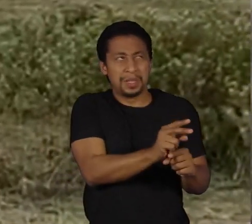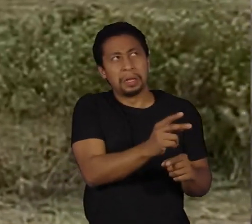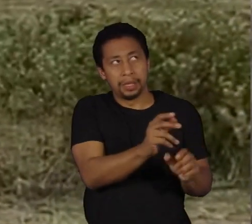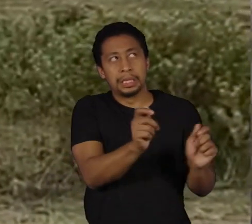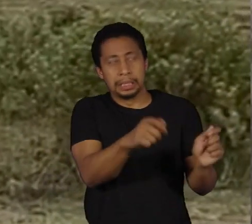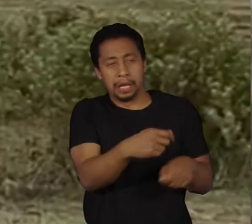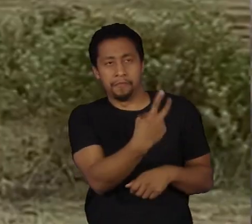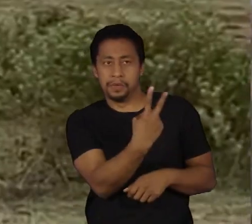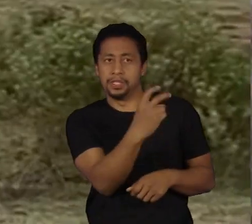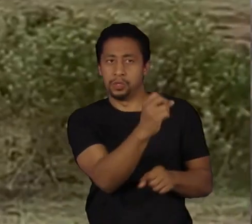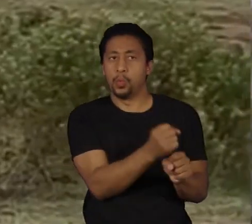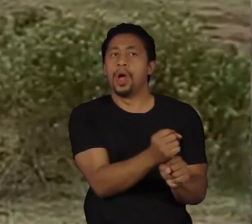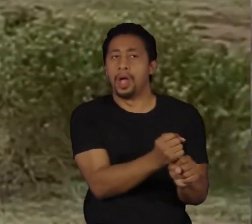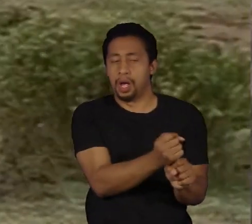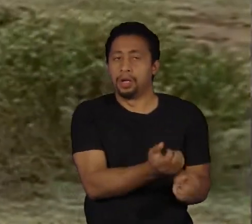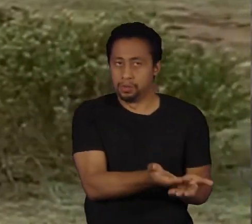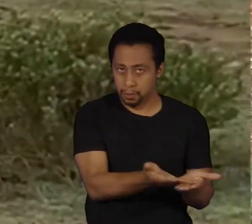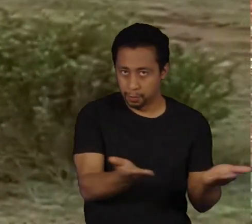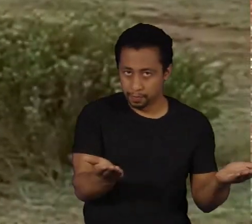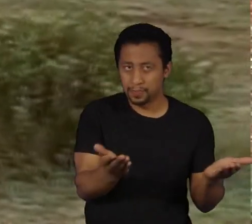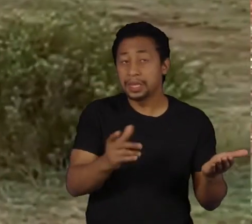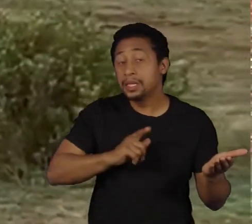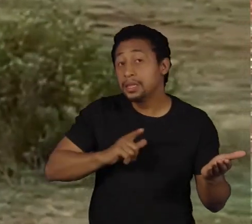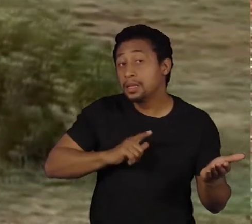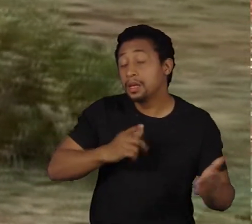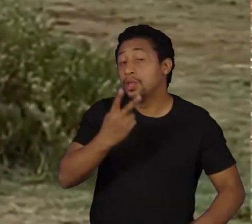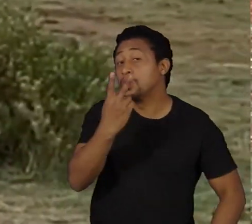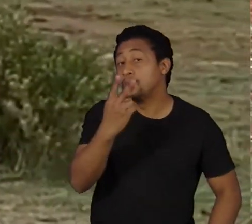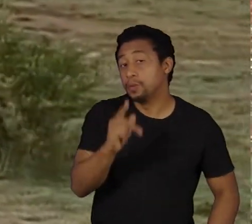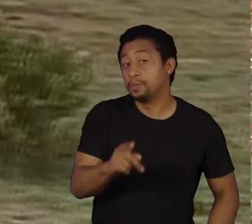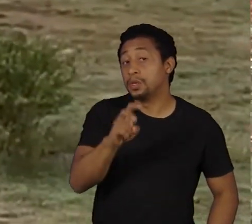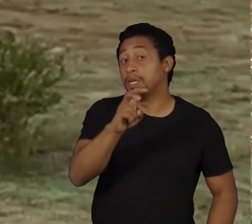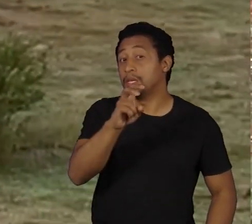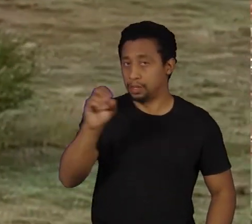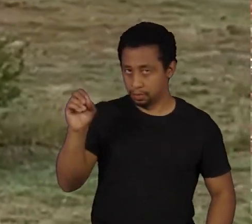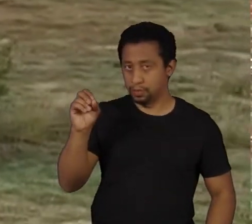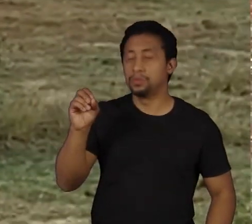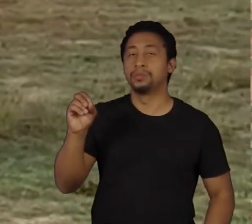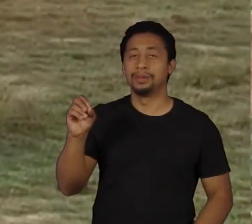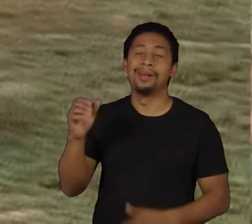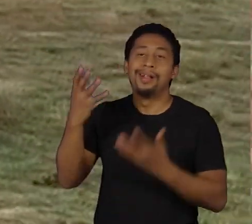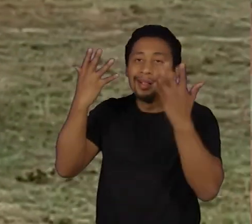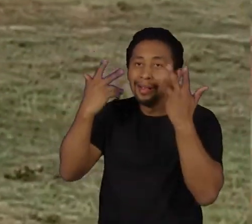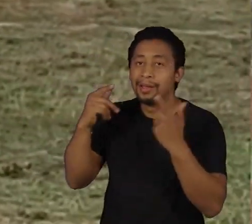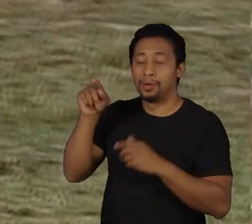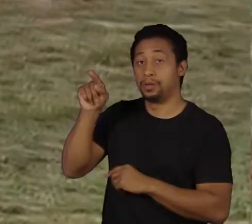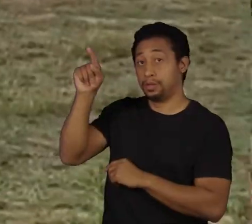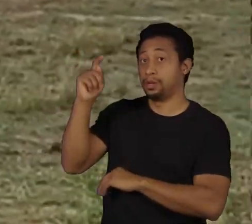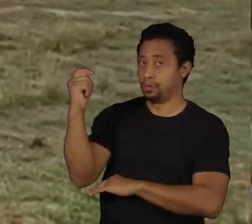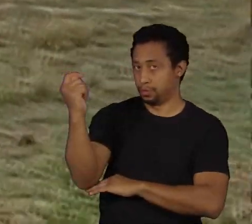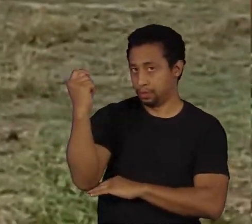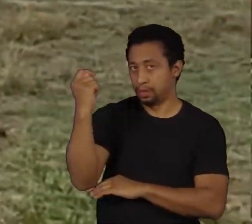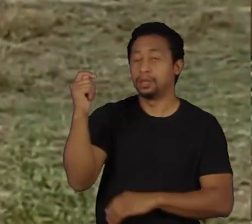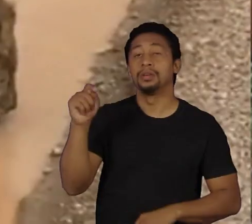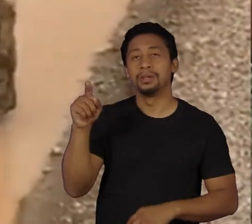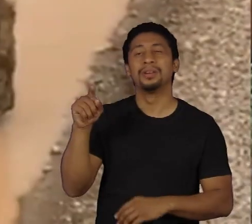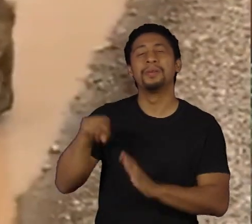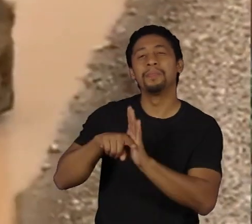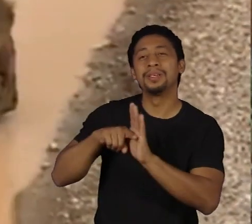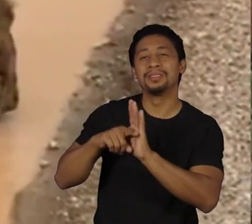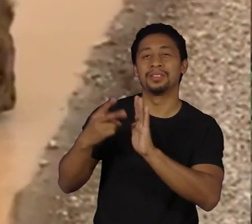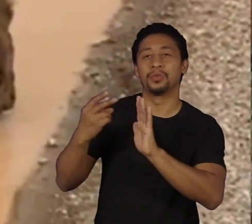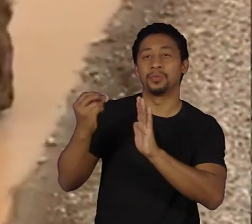de idade. Existem cerca de 2.500 leões no Quênia, segundo o censo realizado em